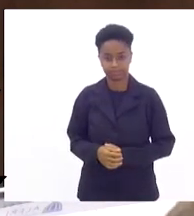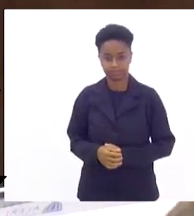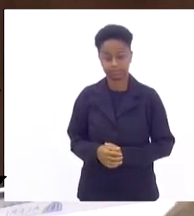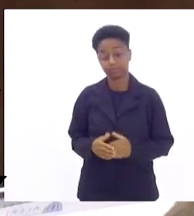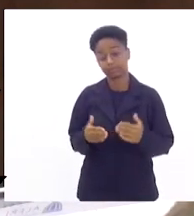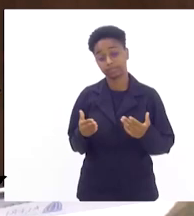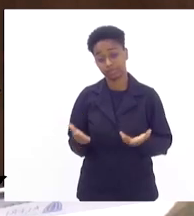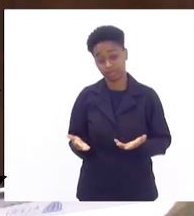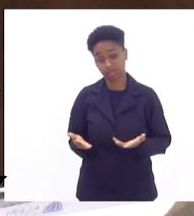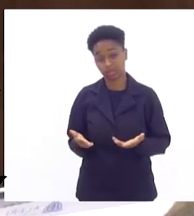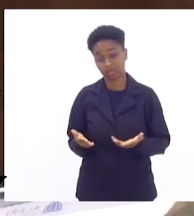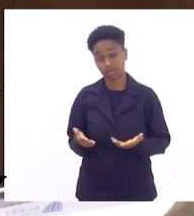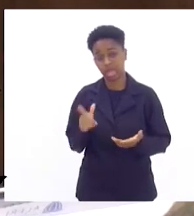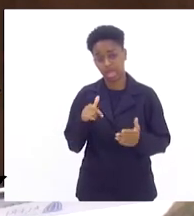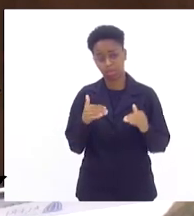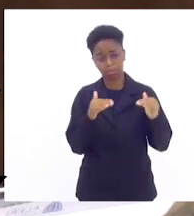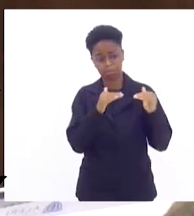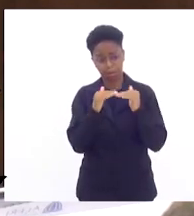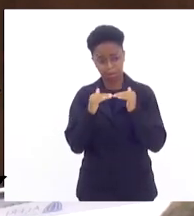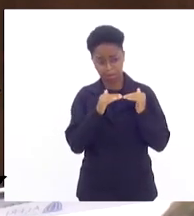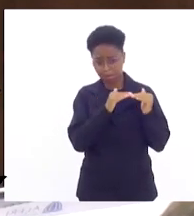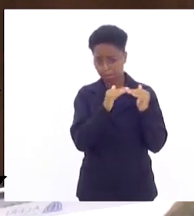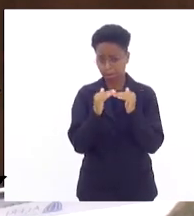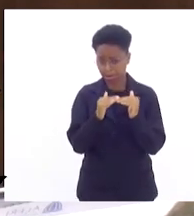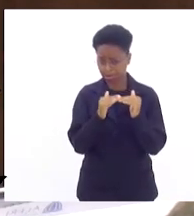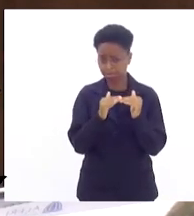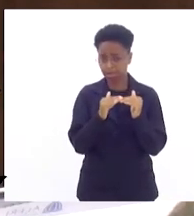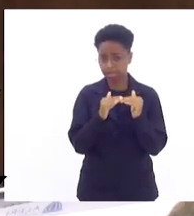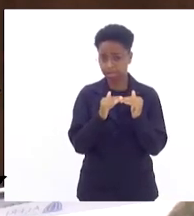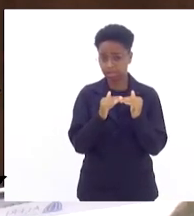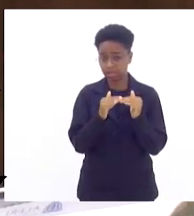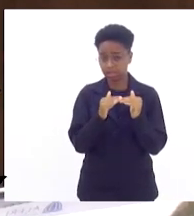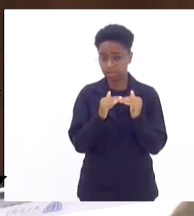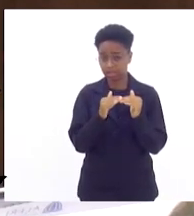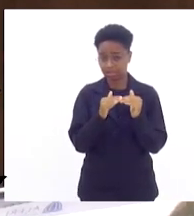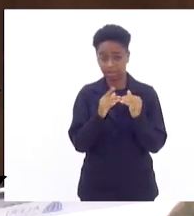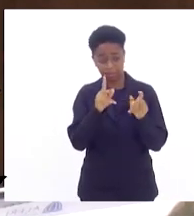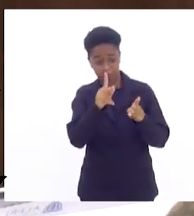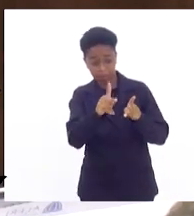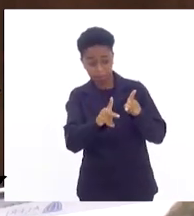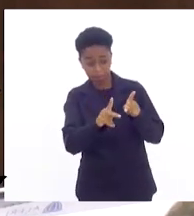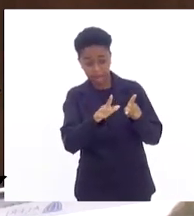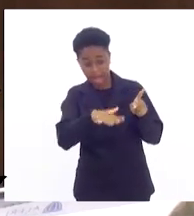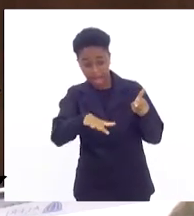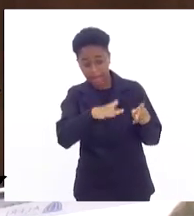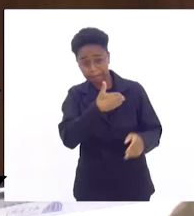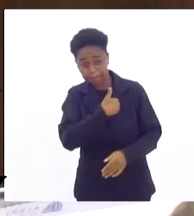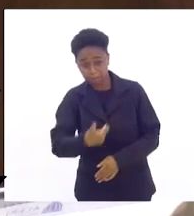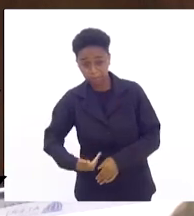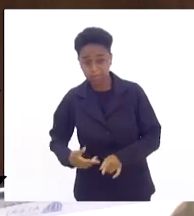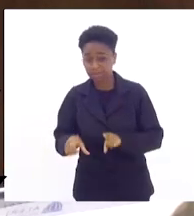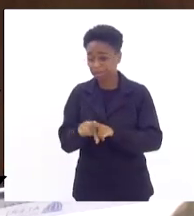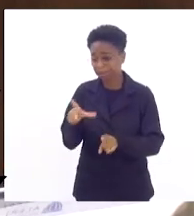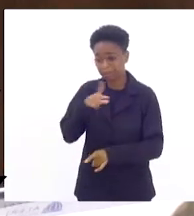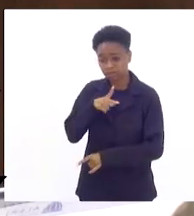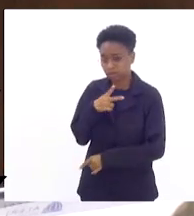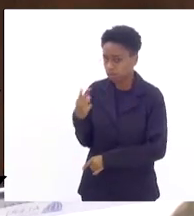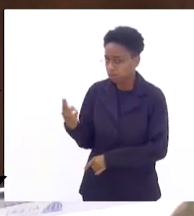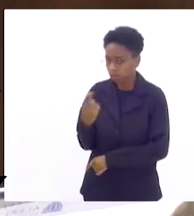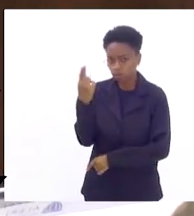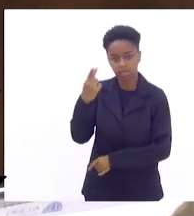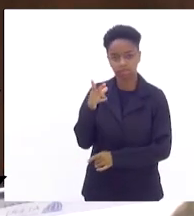E era consenso ali de que nem o público e nem o privado têm capacidade de fazer isso